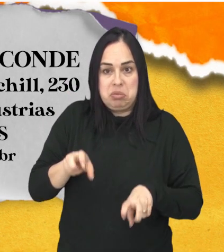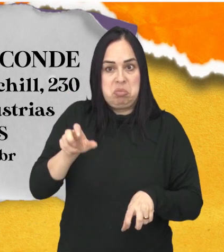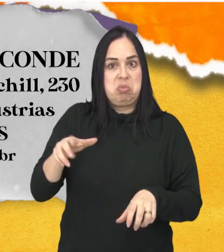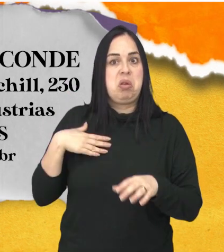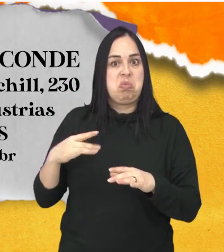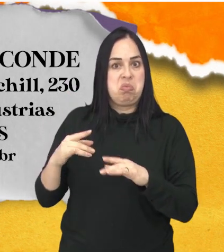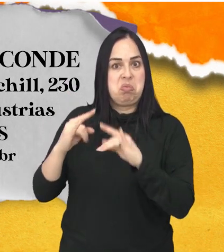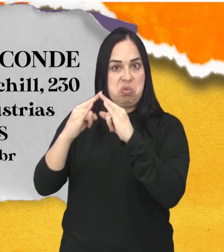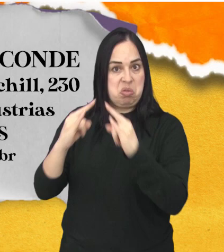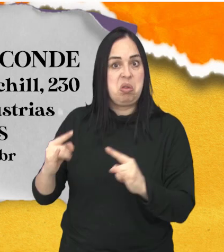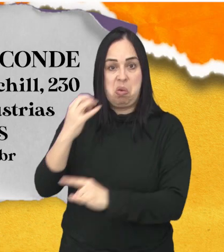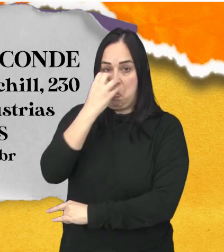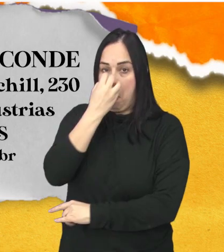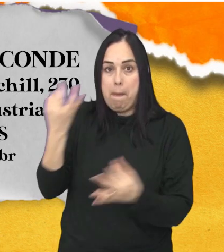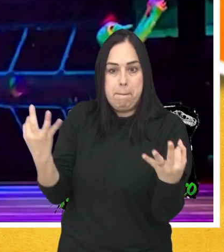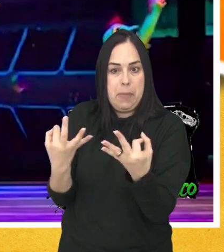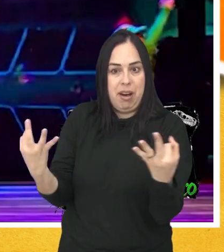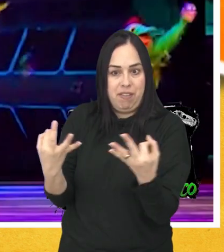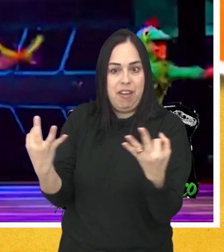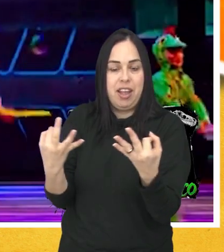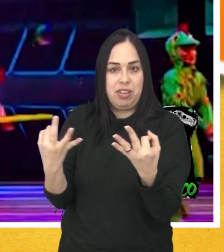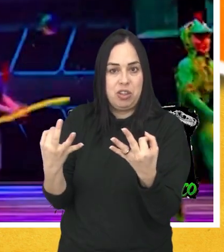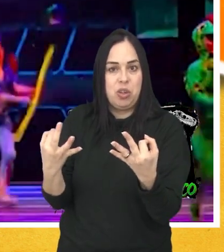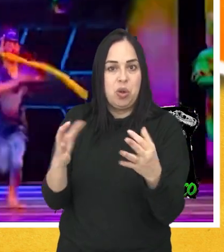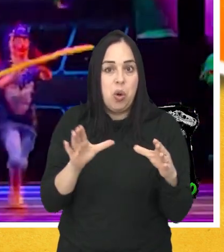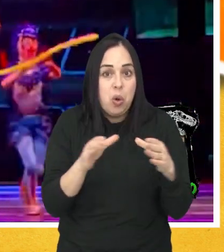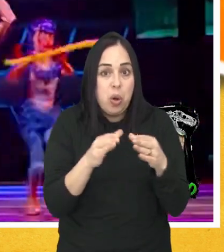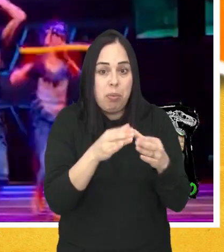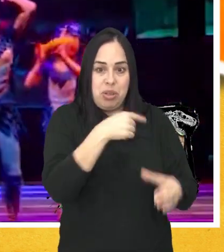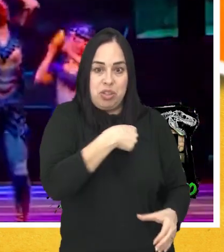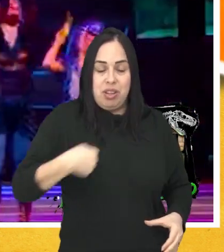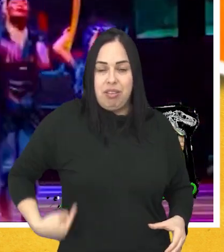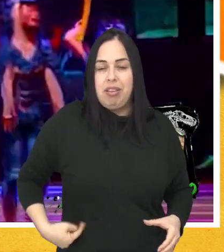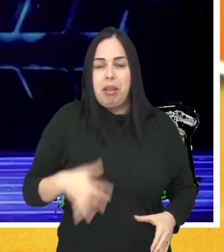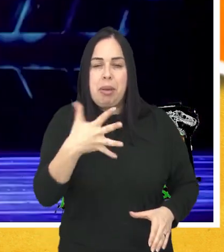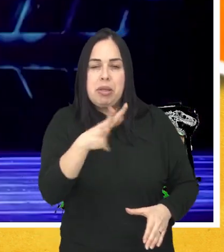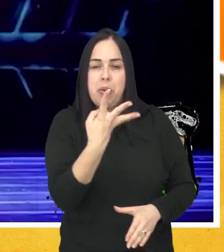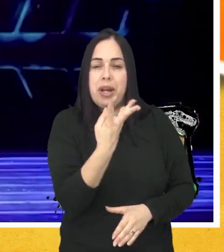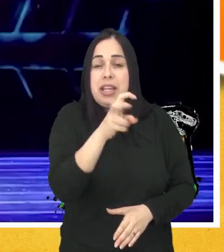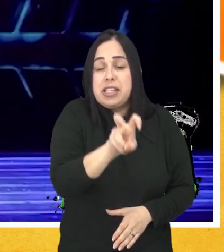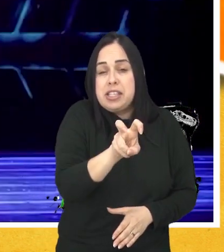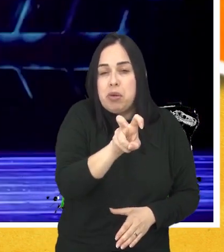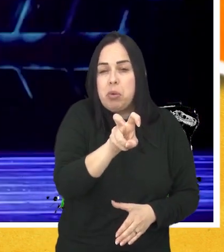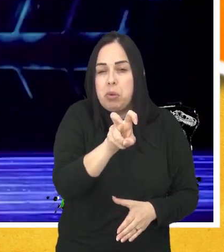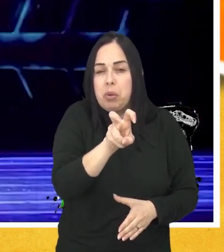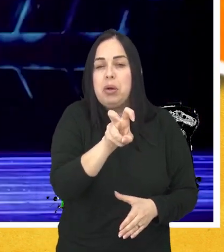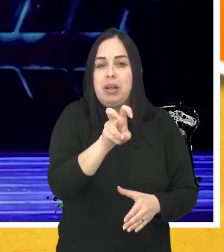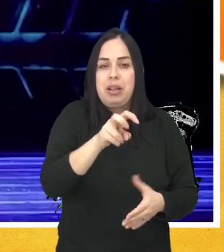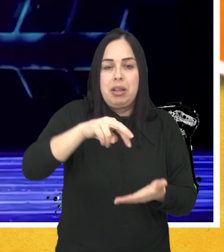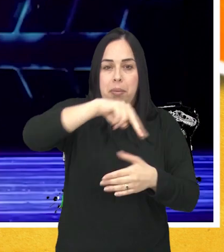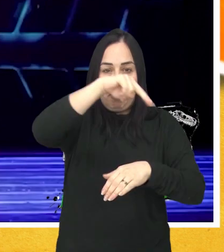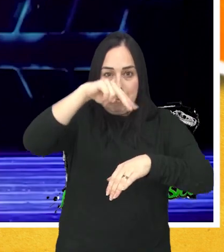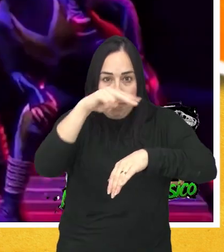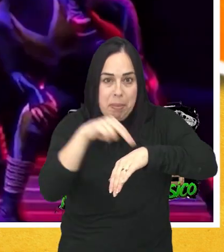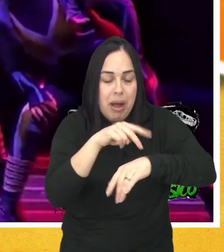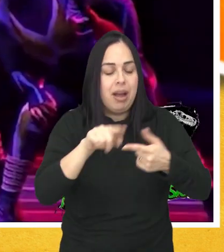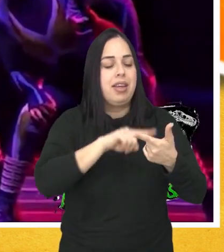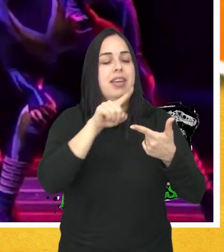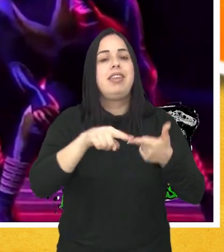pela excelência de suas performances, a trupe chinesa conta com mais de 45 acrobatas, dançarinos